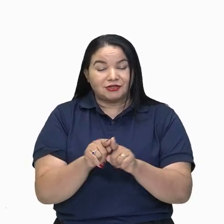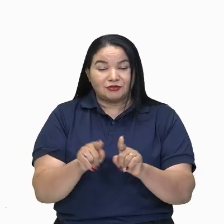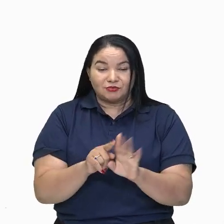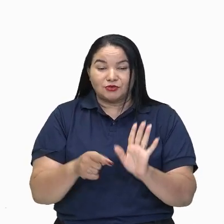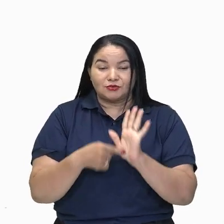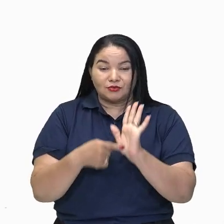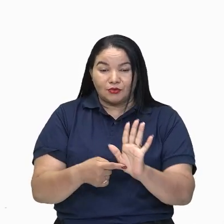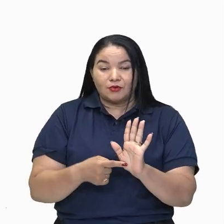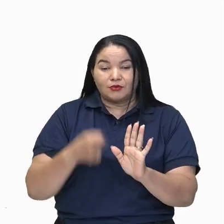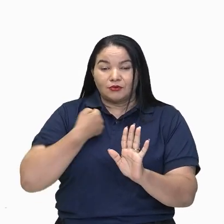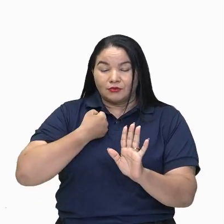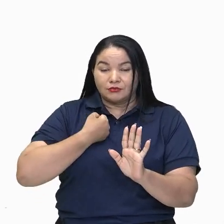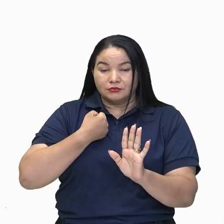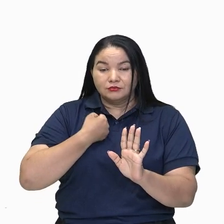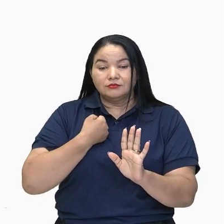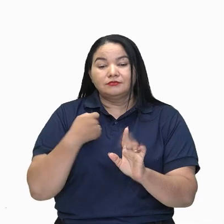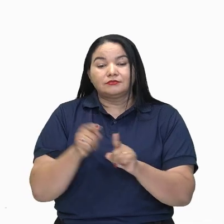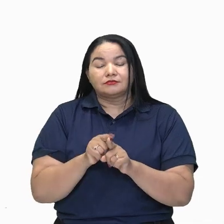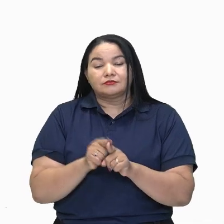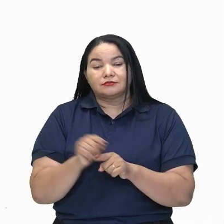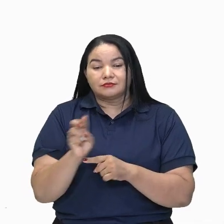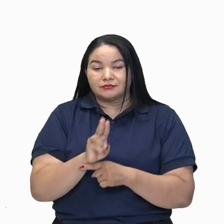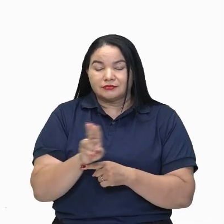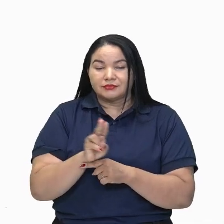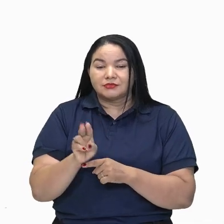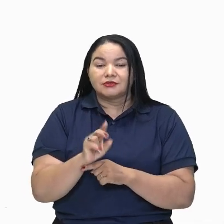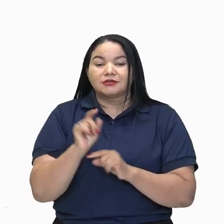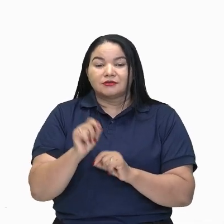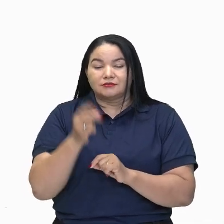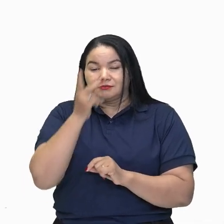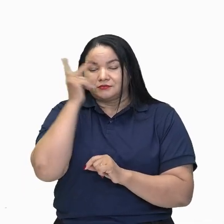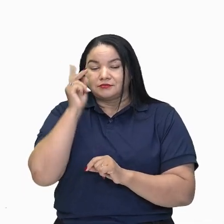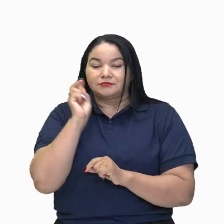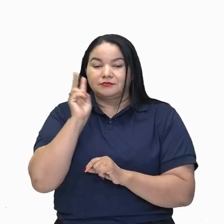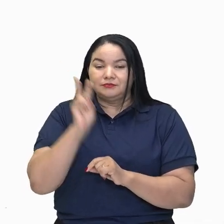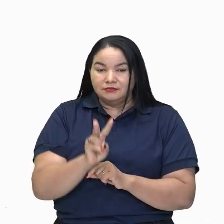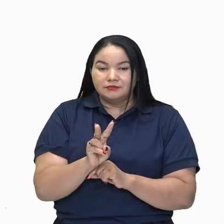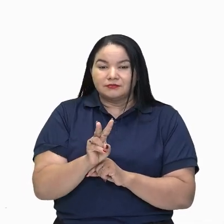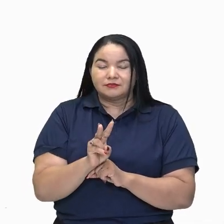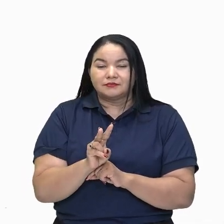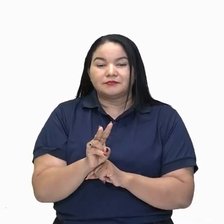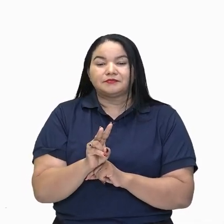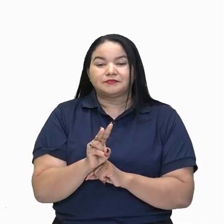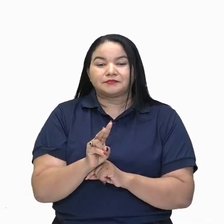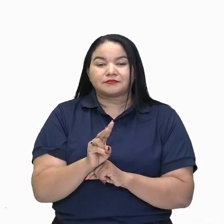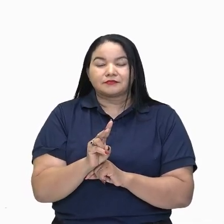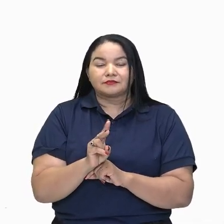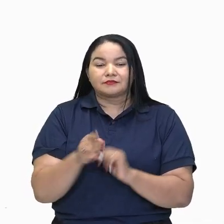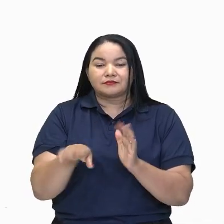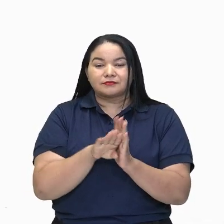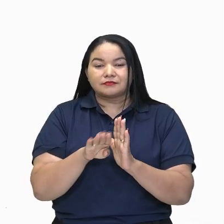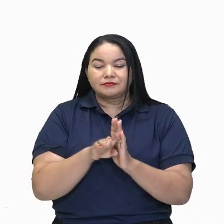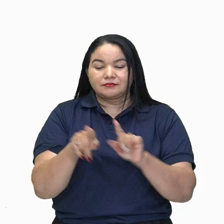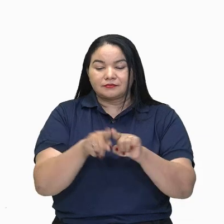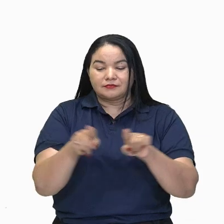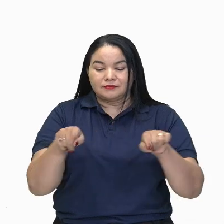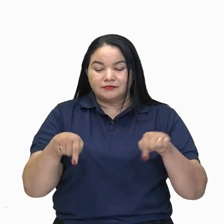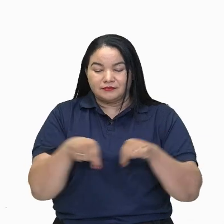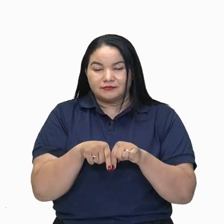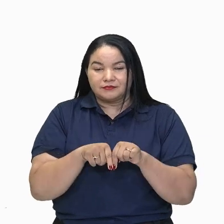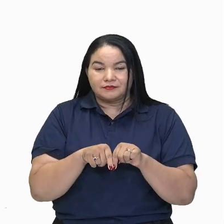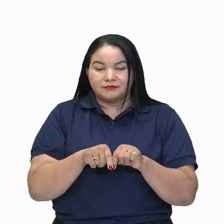dele e o número para facilitar quando o eleitor chegar lá de frente à